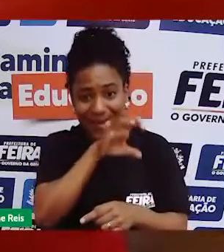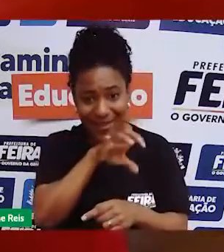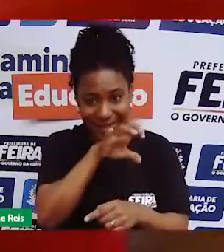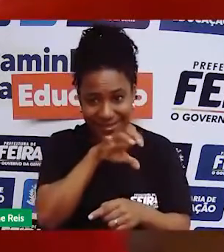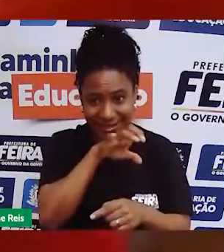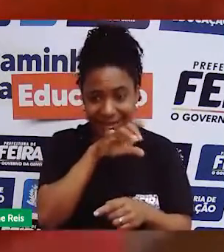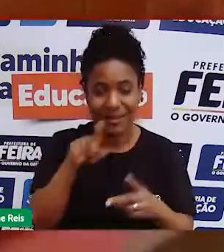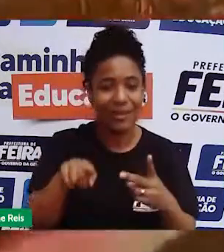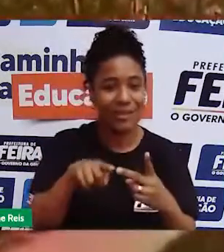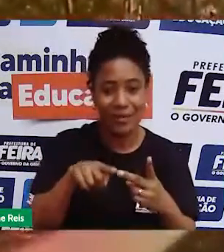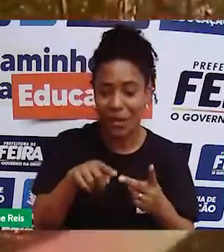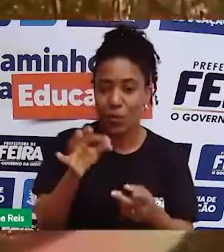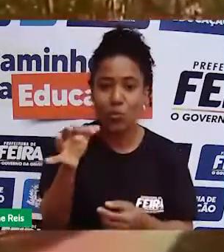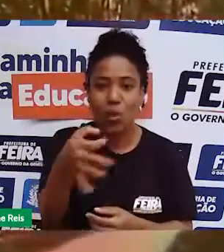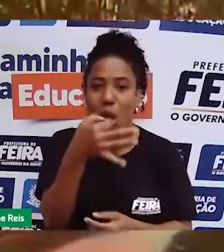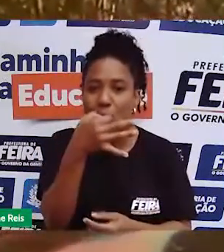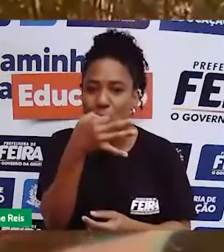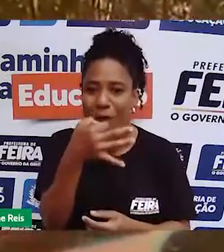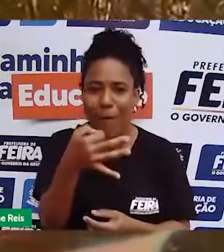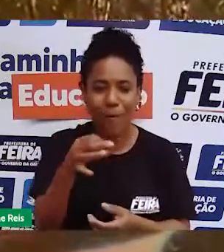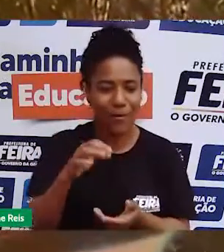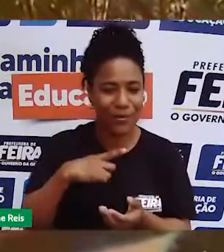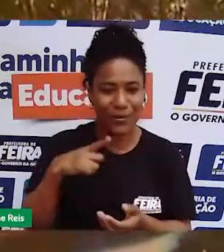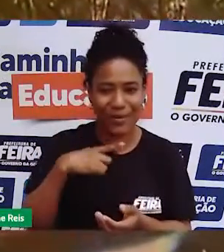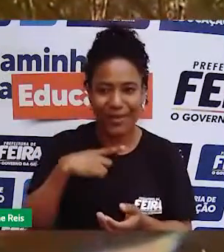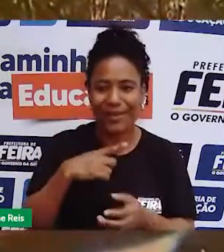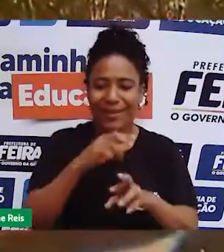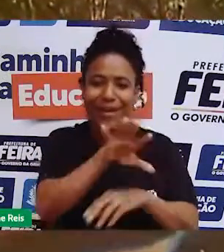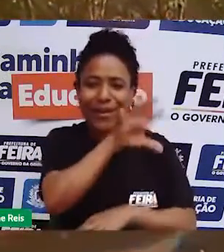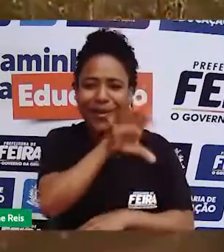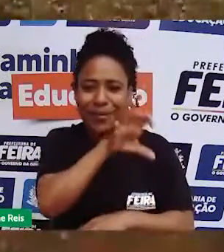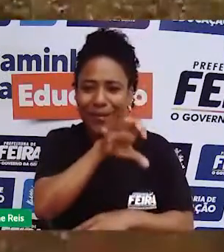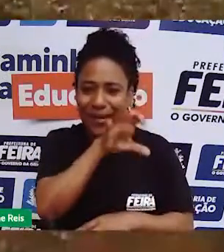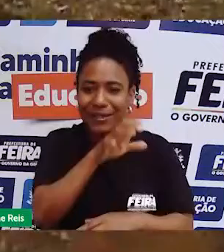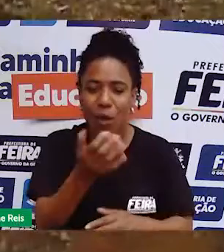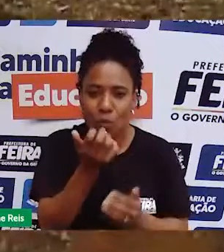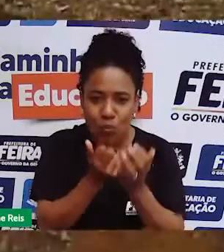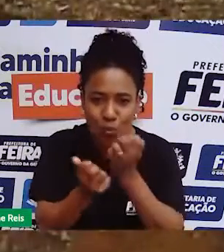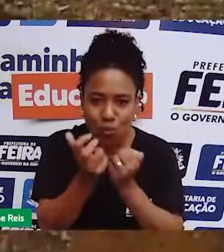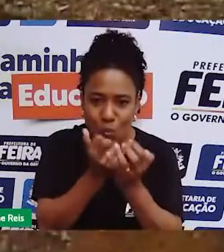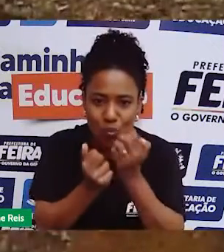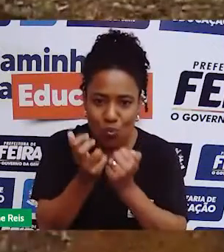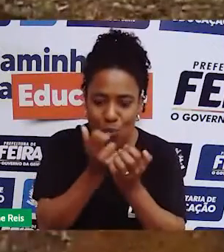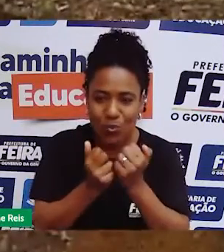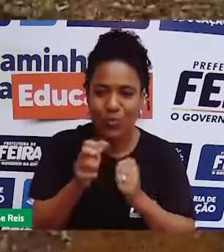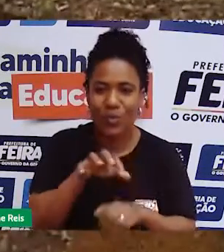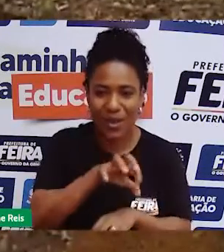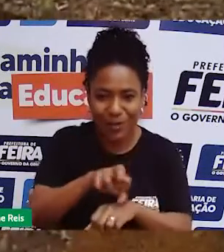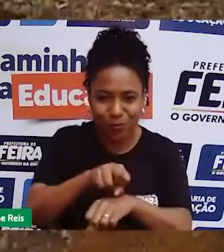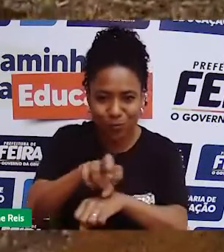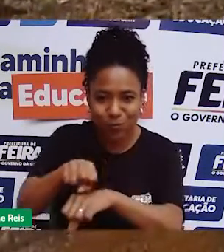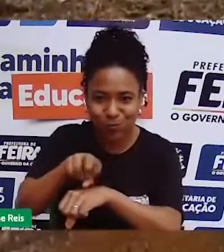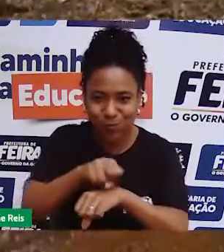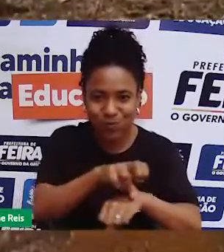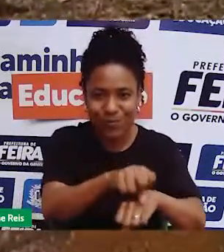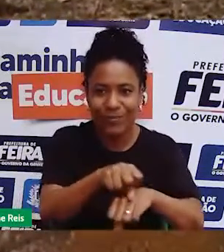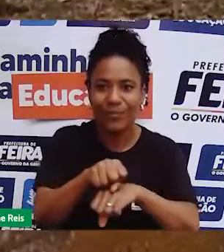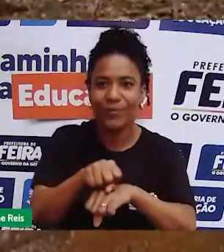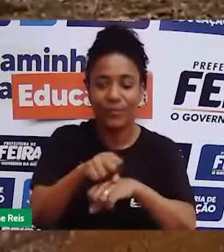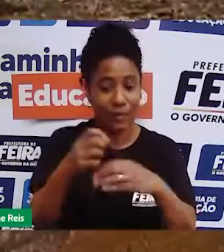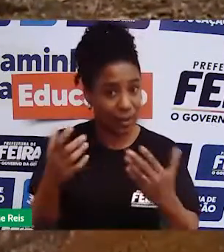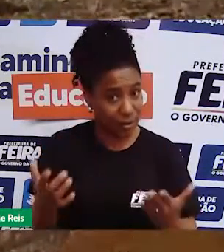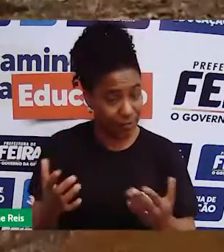uma quantidade imensa, e também para os animais se alimentarem. Olha, o seu Vial estava me dizendo que a mesma caatinga que muitas